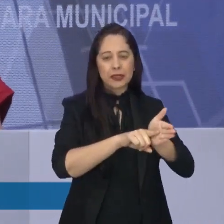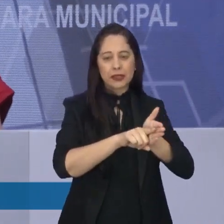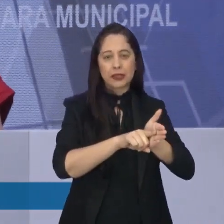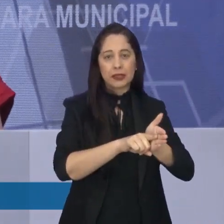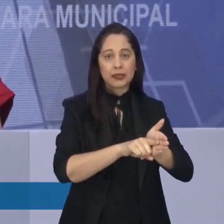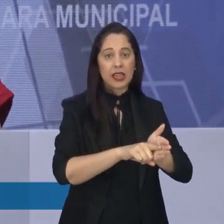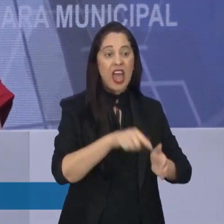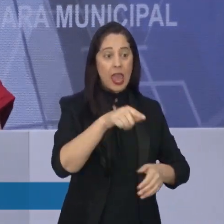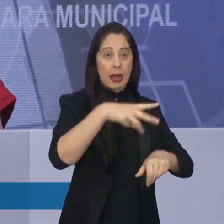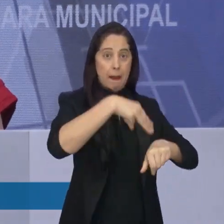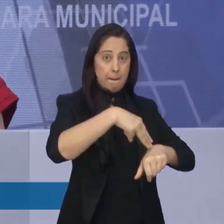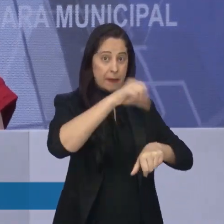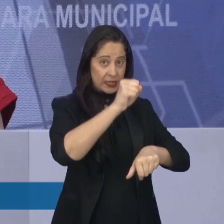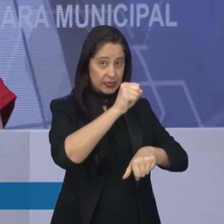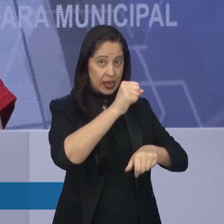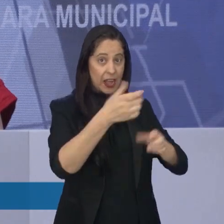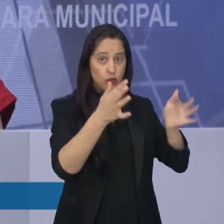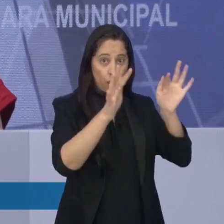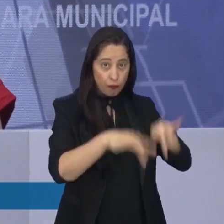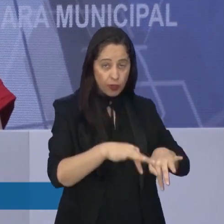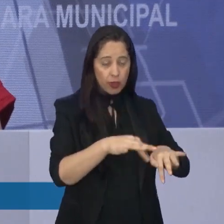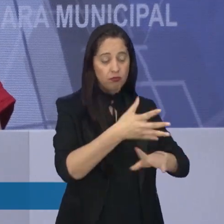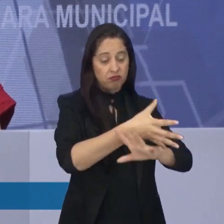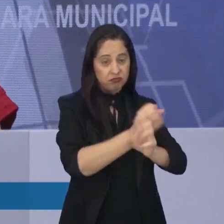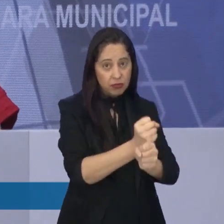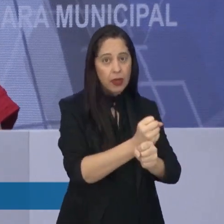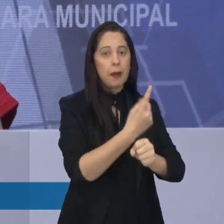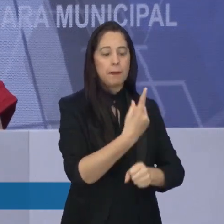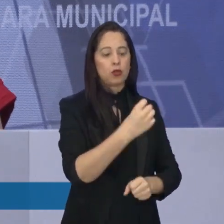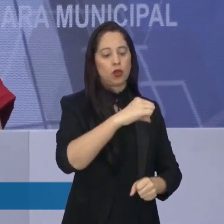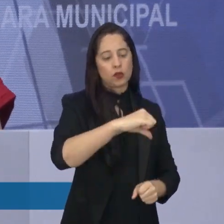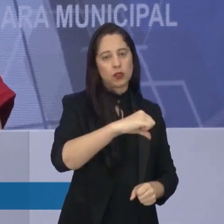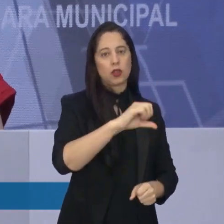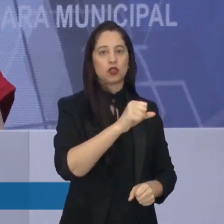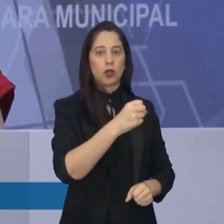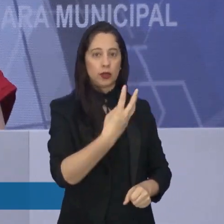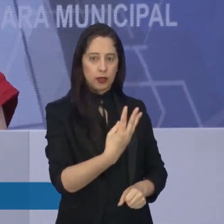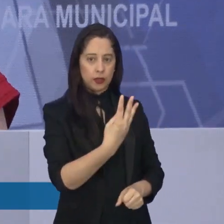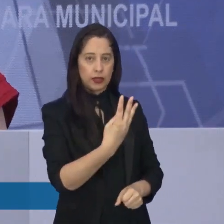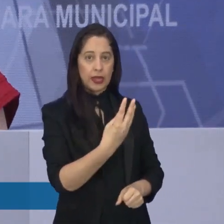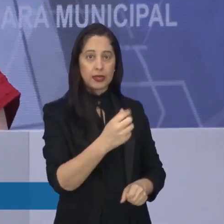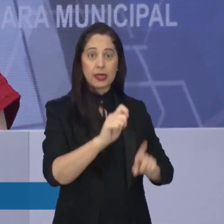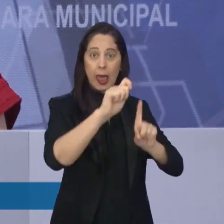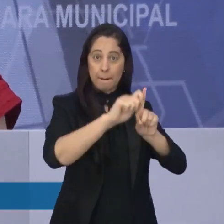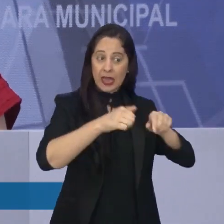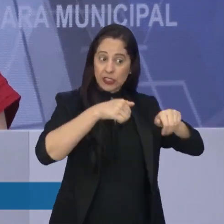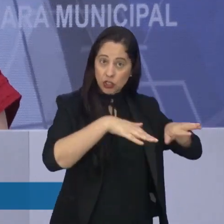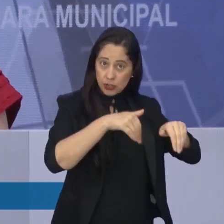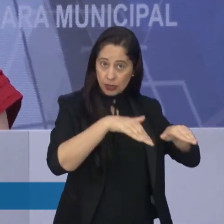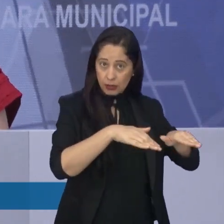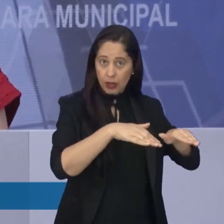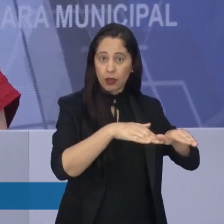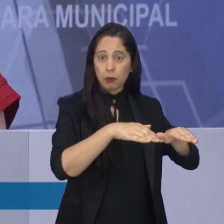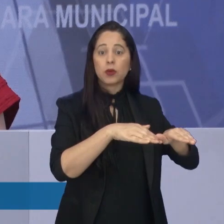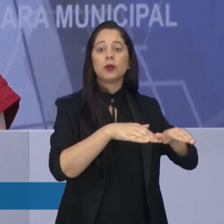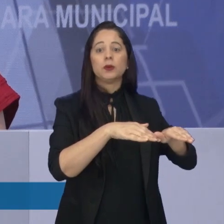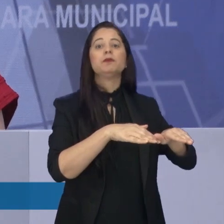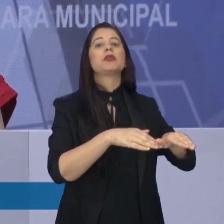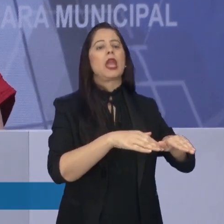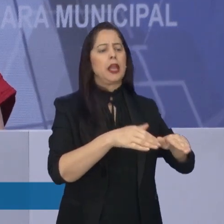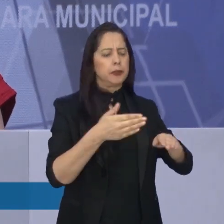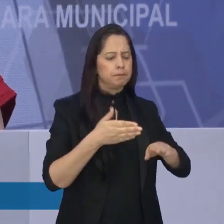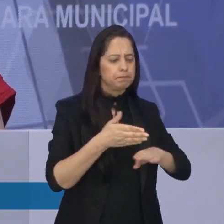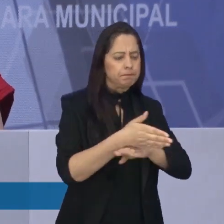Concluiu o mestrado em maio de 1983. E, em setembro daquele ano, como docente